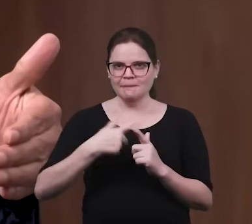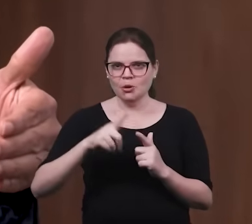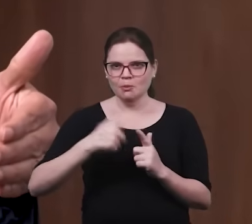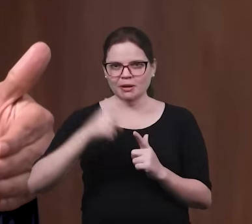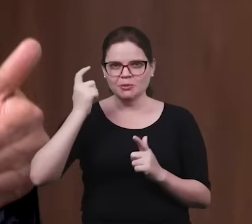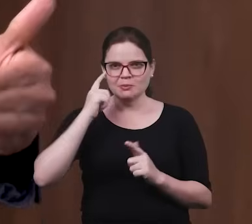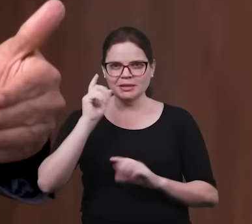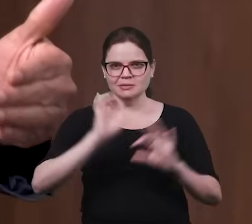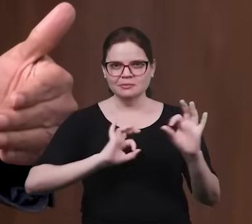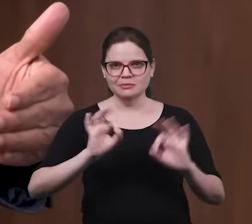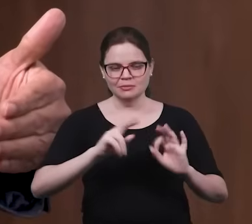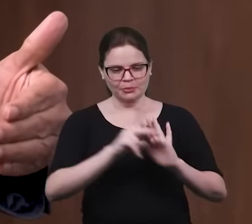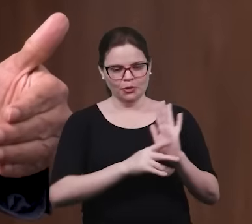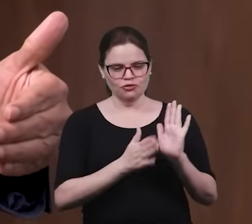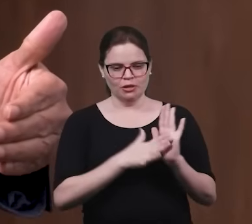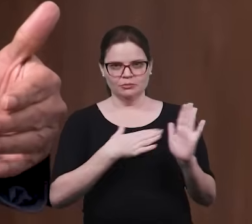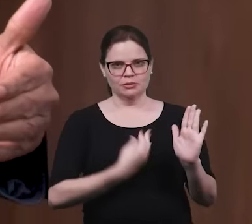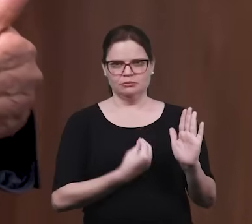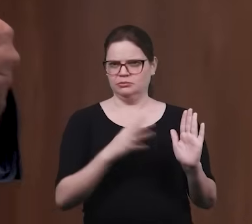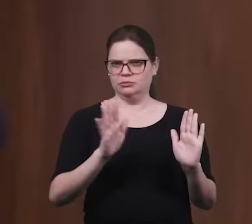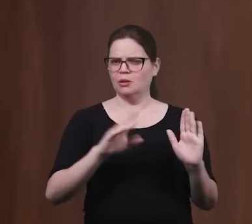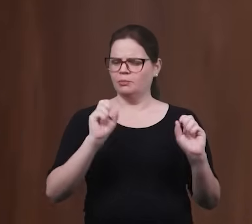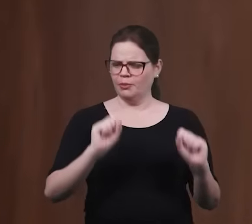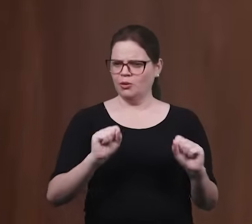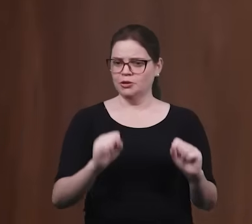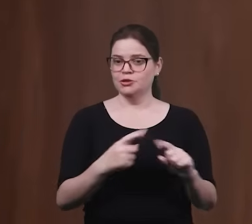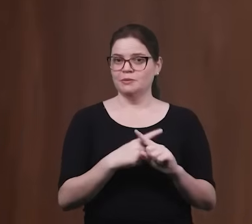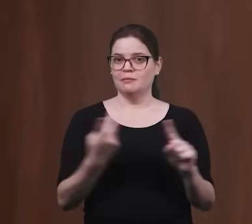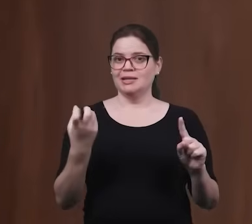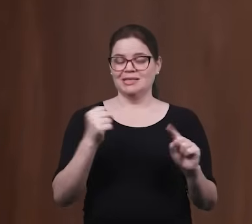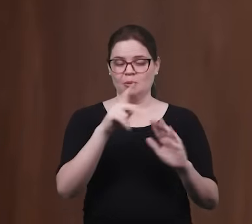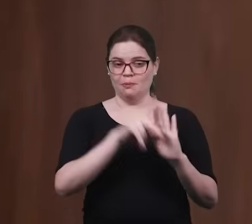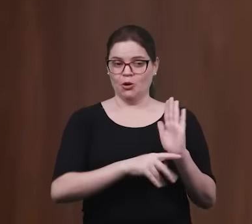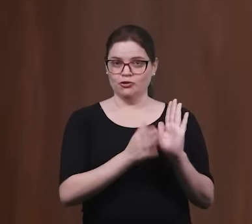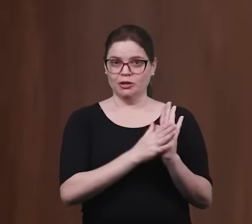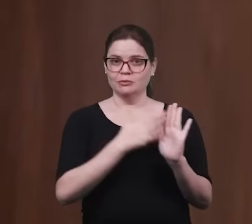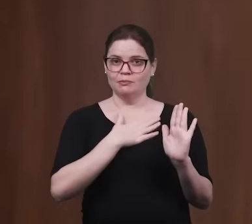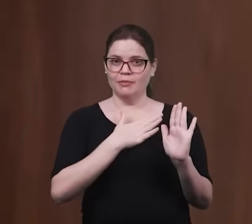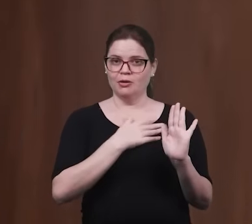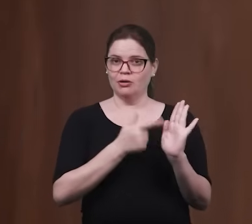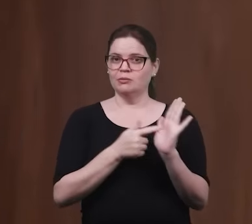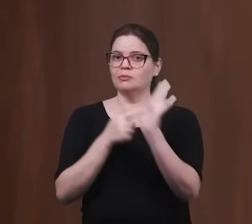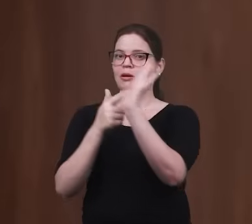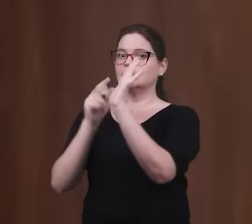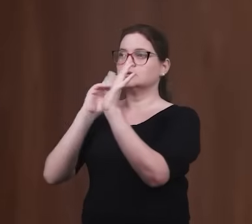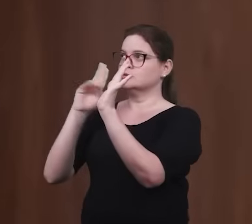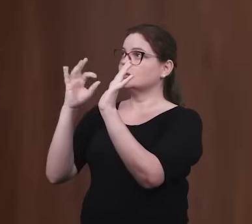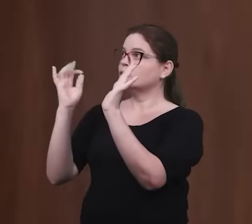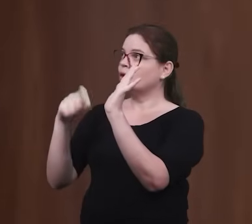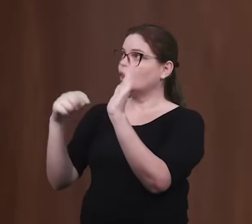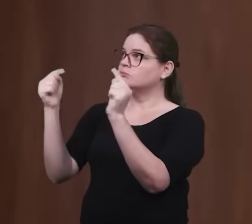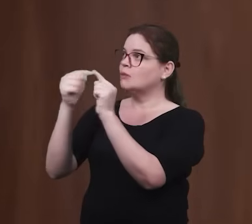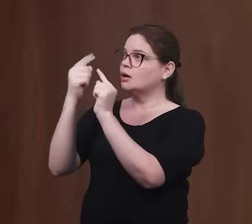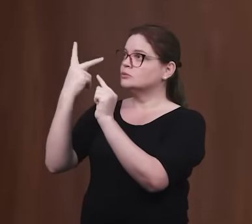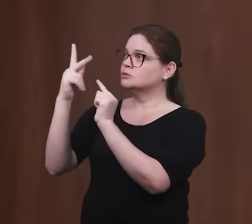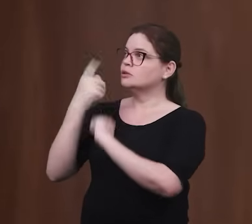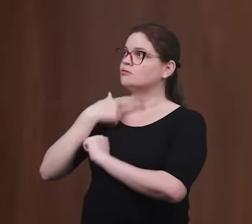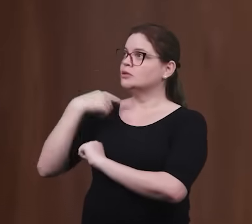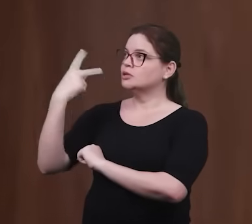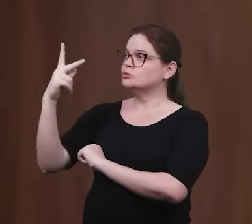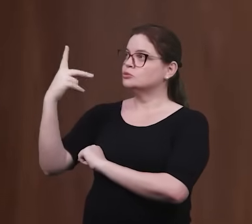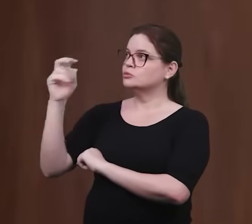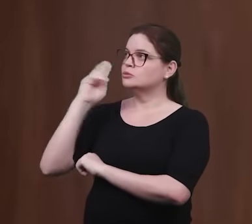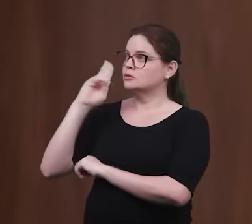projetos para a nossa vida. Nós vivemos fazendo isso. Mas quando nós consultamos ao Senhor, nós estamos dizendo o seguinte: Senhor,